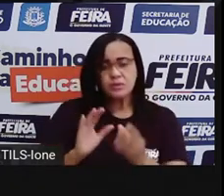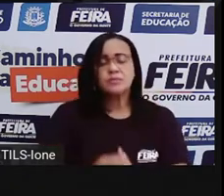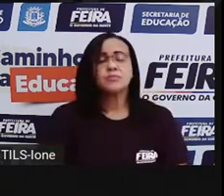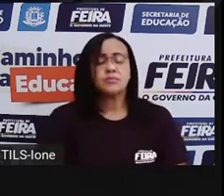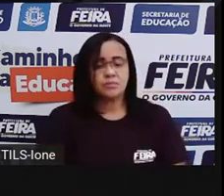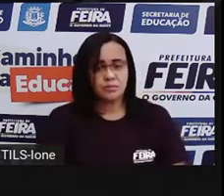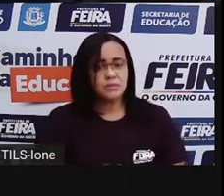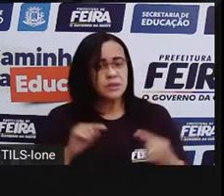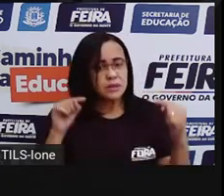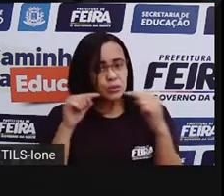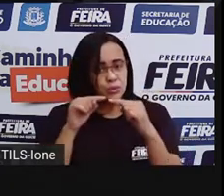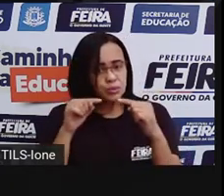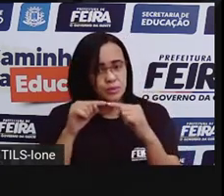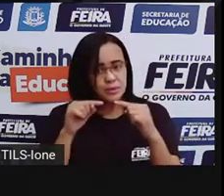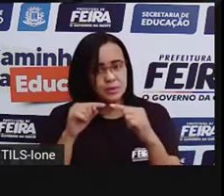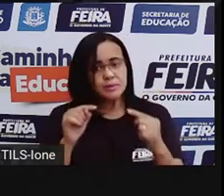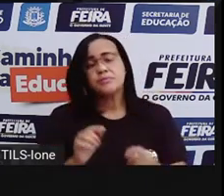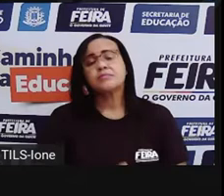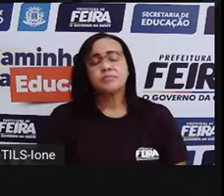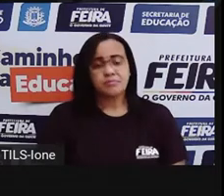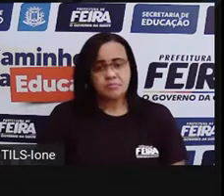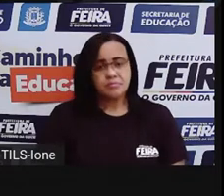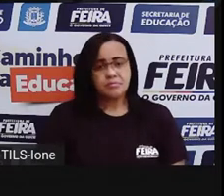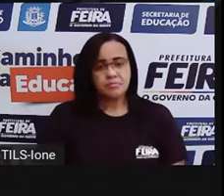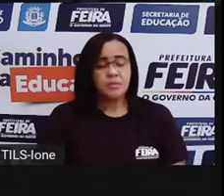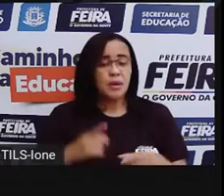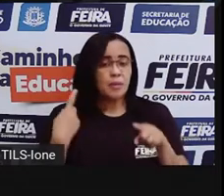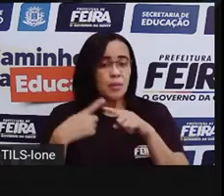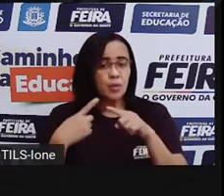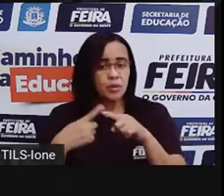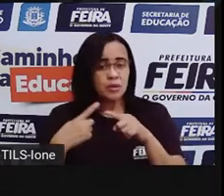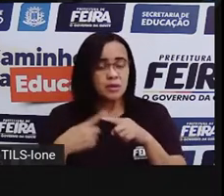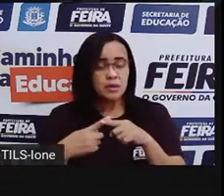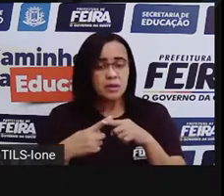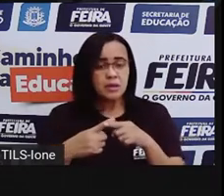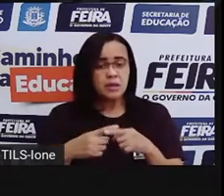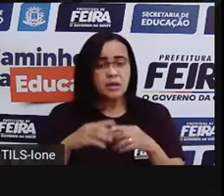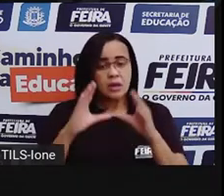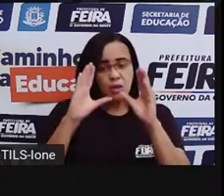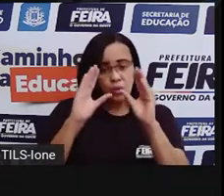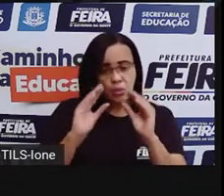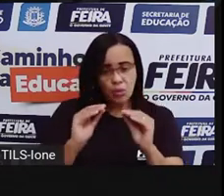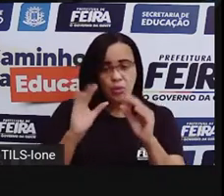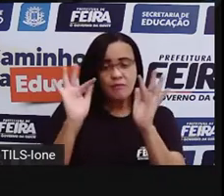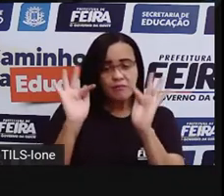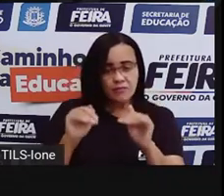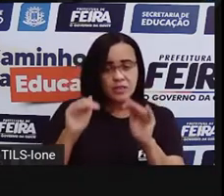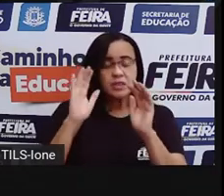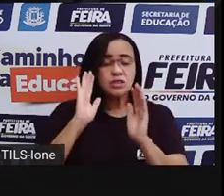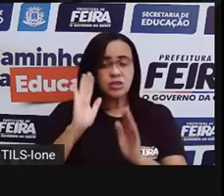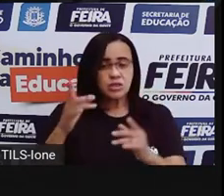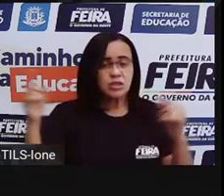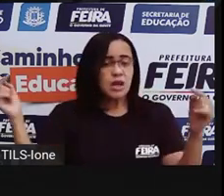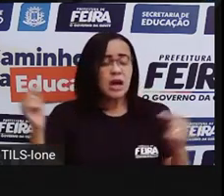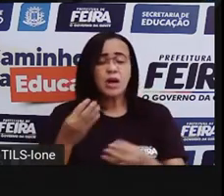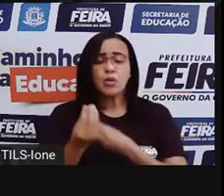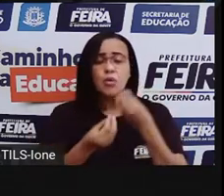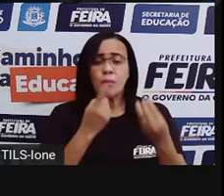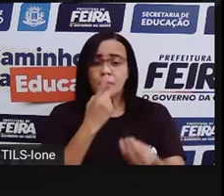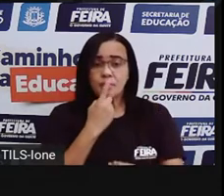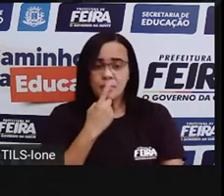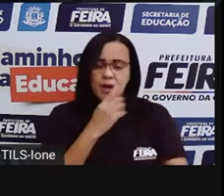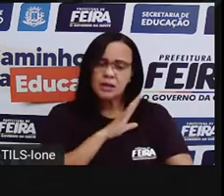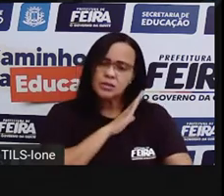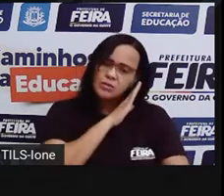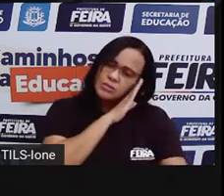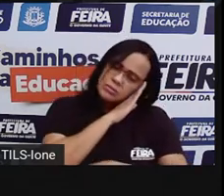é exatamente já no finalzinho da noite, quando a gente já vai dormir, né? E aí já tá bem mais tarde, 9 horas da